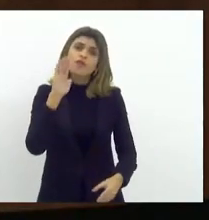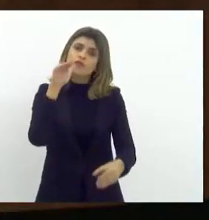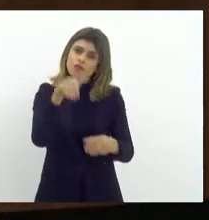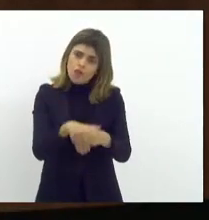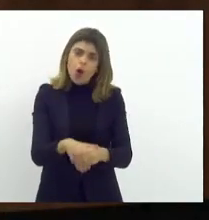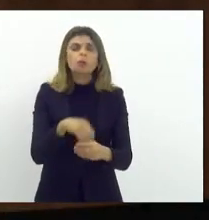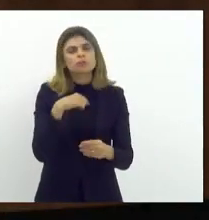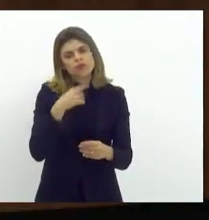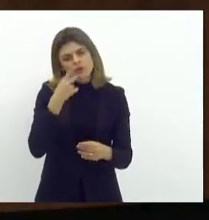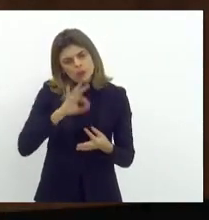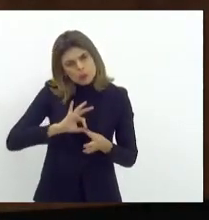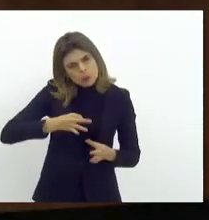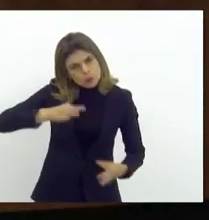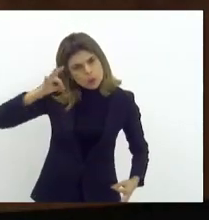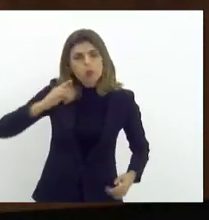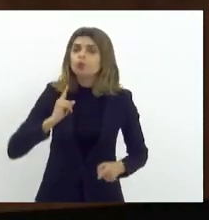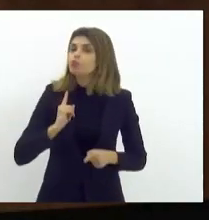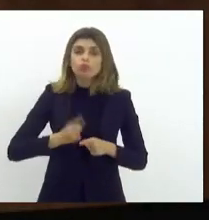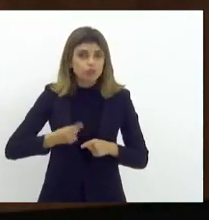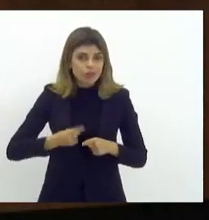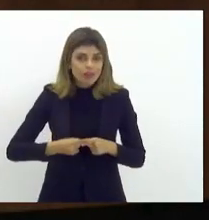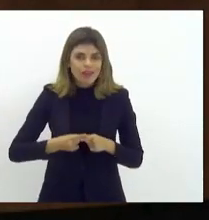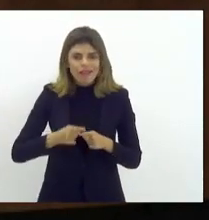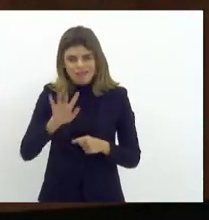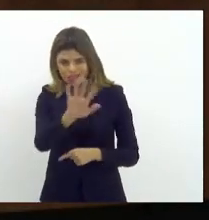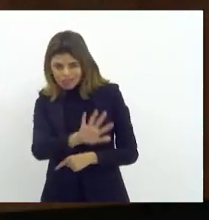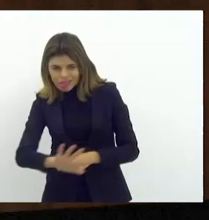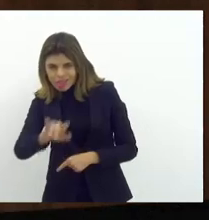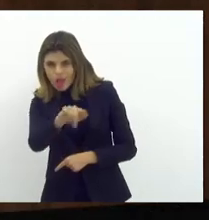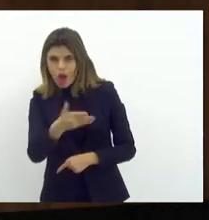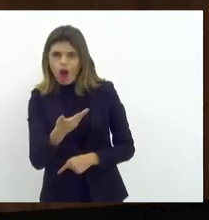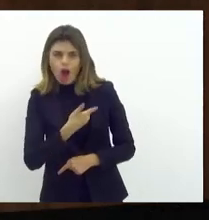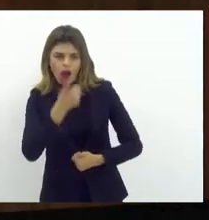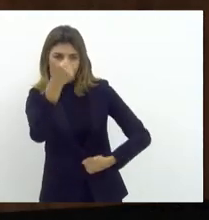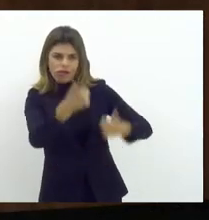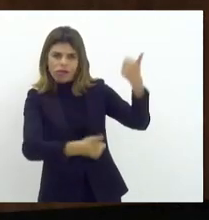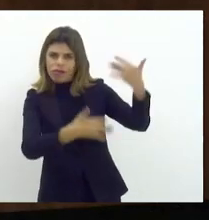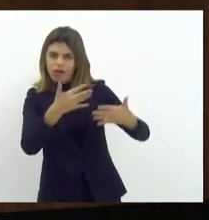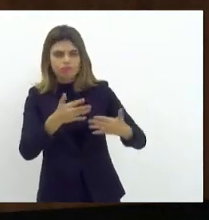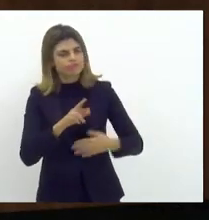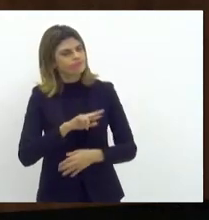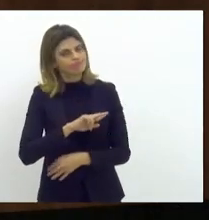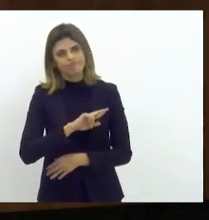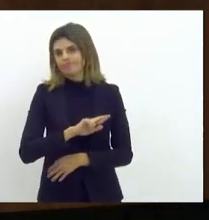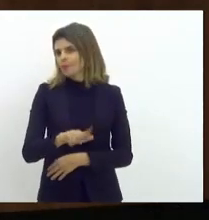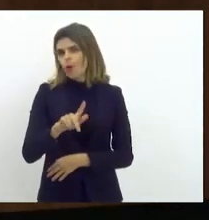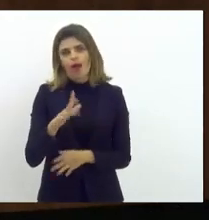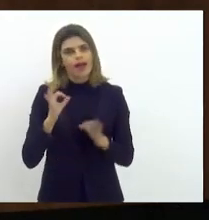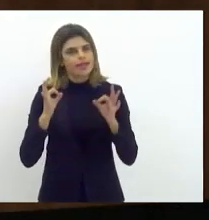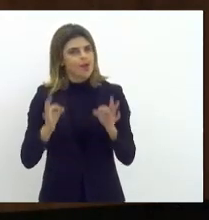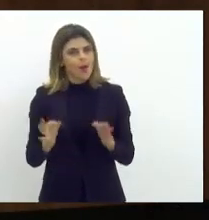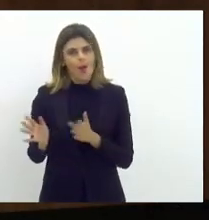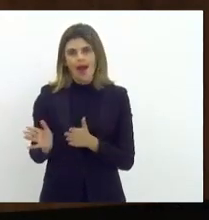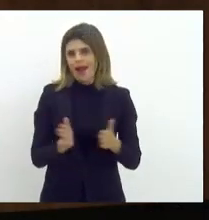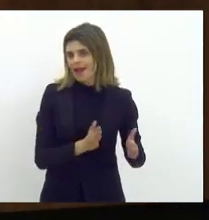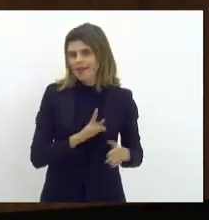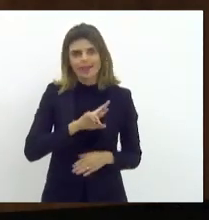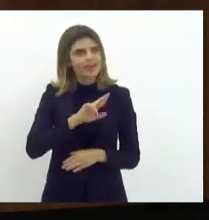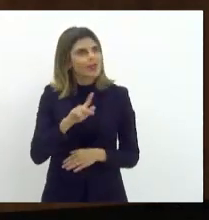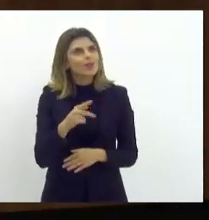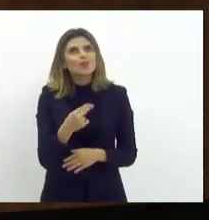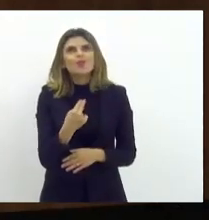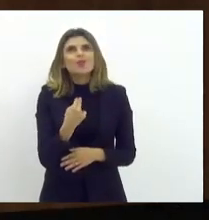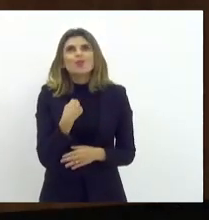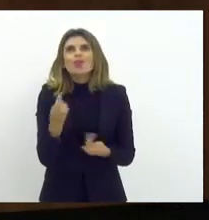Tive que me estender um pouco mais porque a forma como o colega anterior colocou não é não é correta não é não